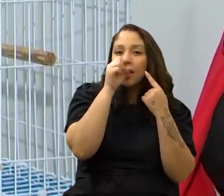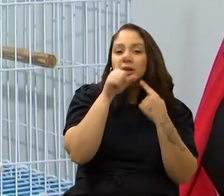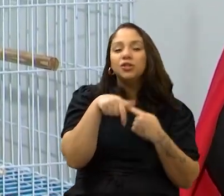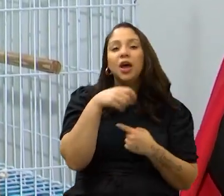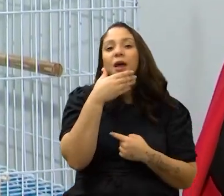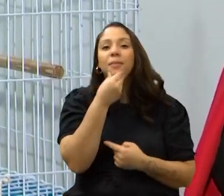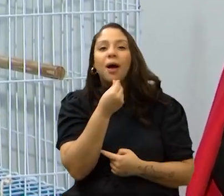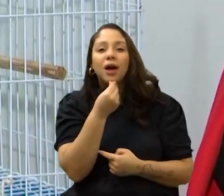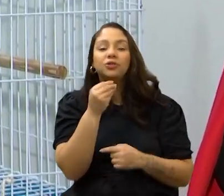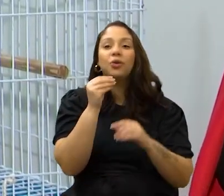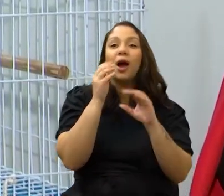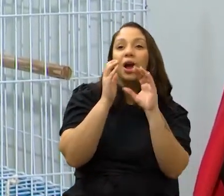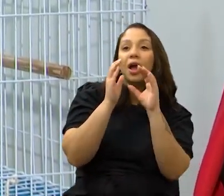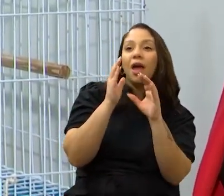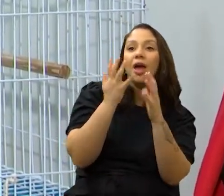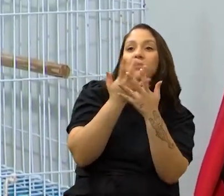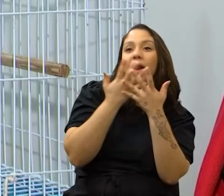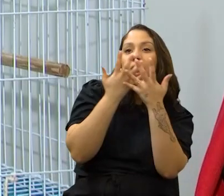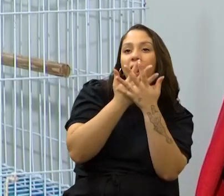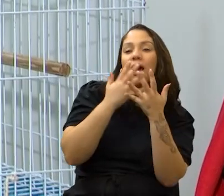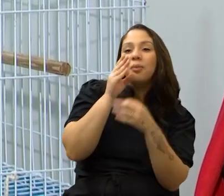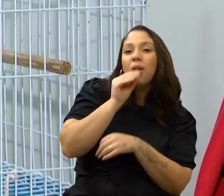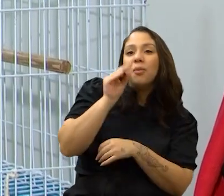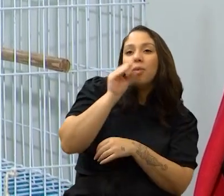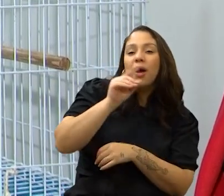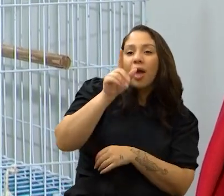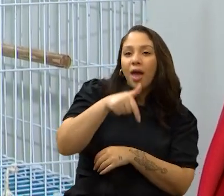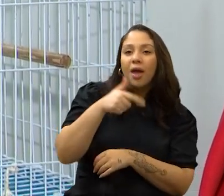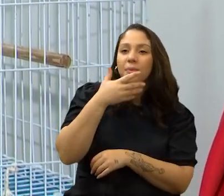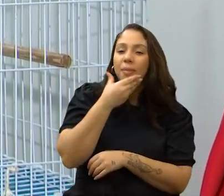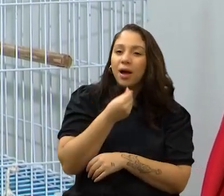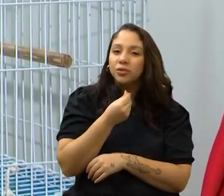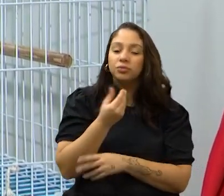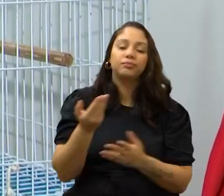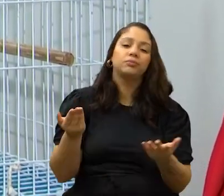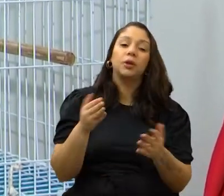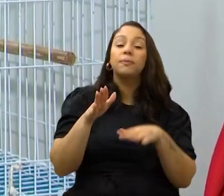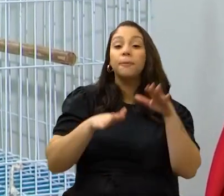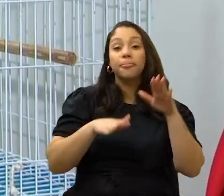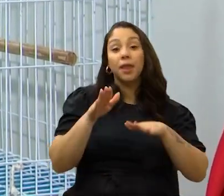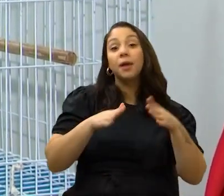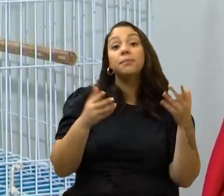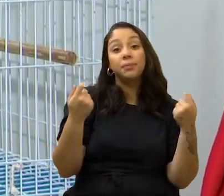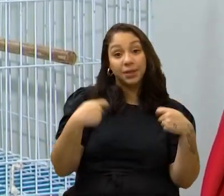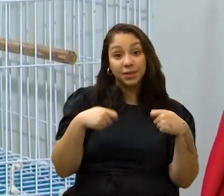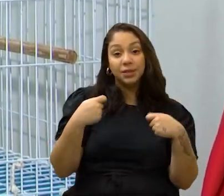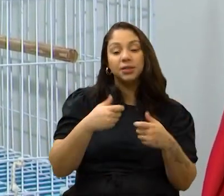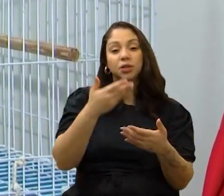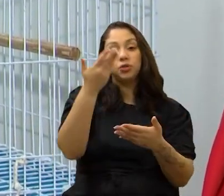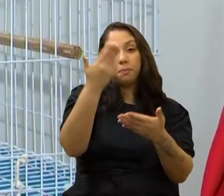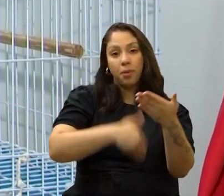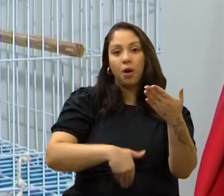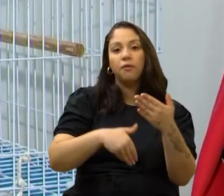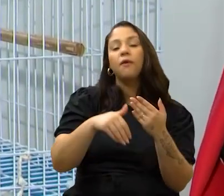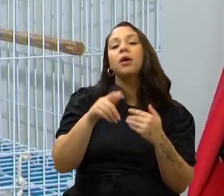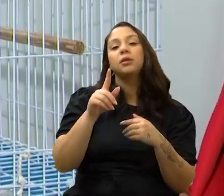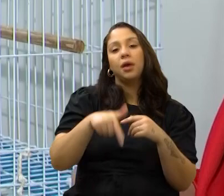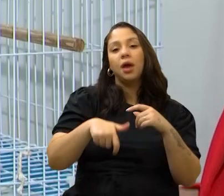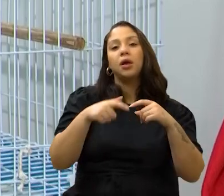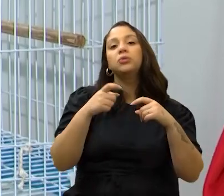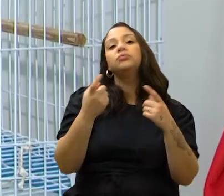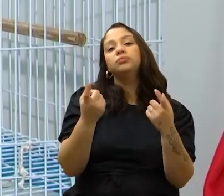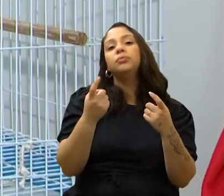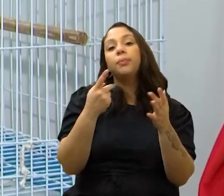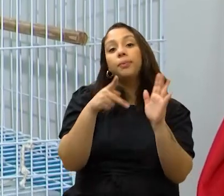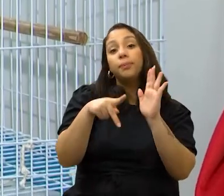necessariamente ser macho. Então a gente fala que para saber mesmo, para ter a certeza, o ideal é realizar um exame que a gente chama de sexagem, tá? Que daí a